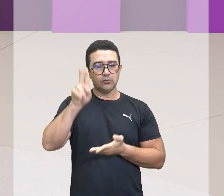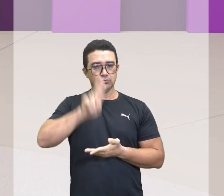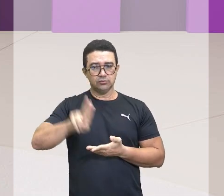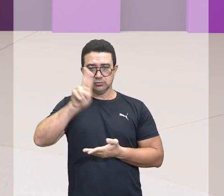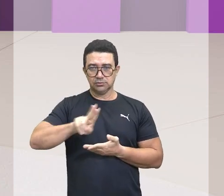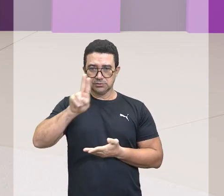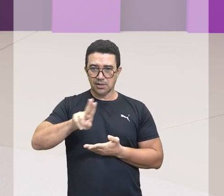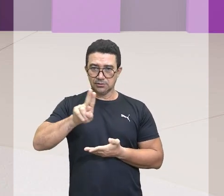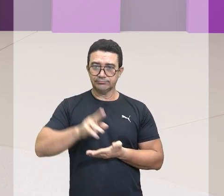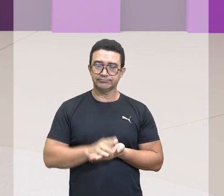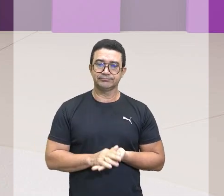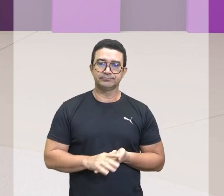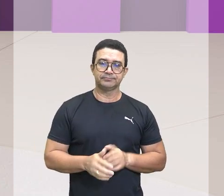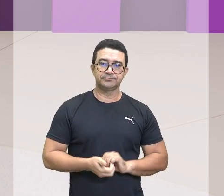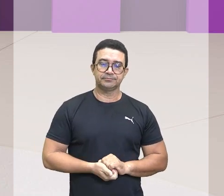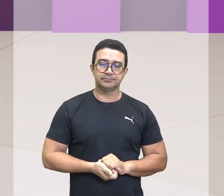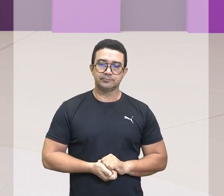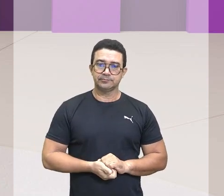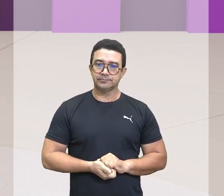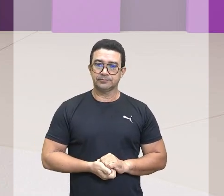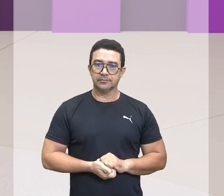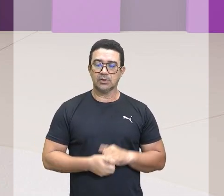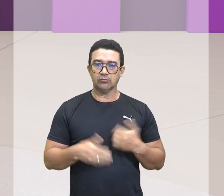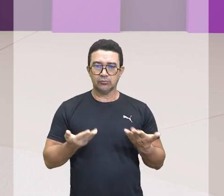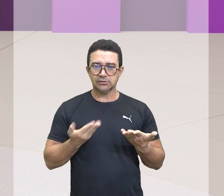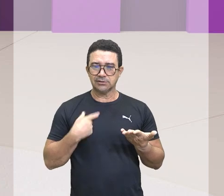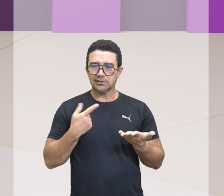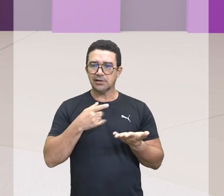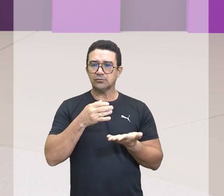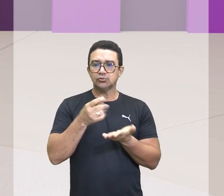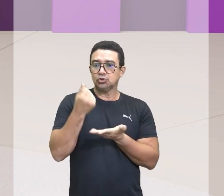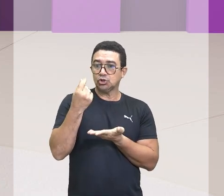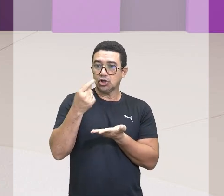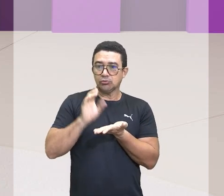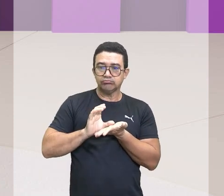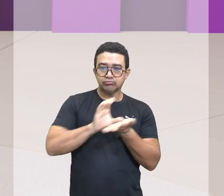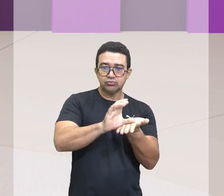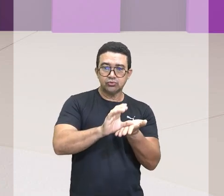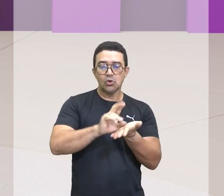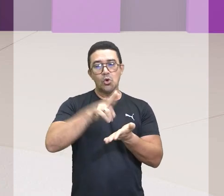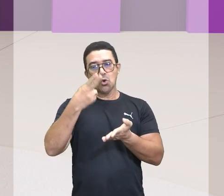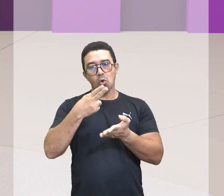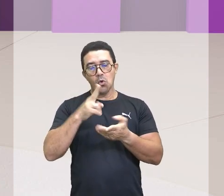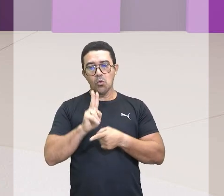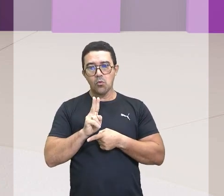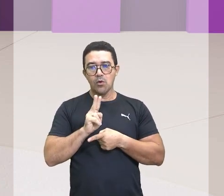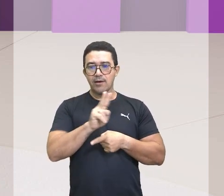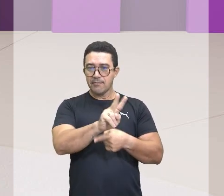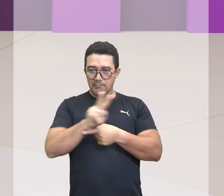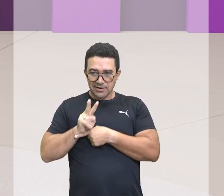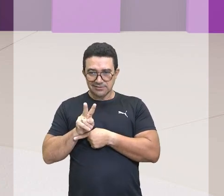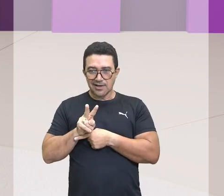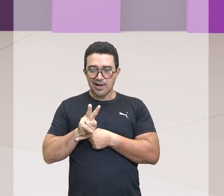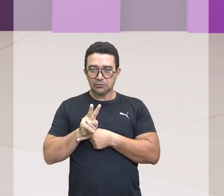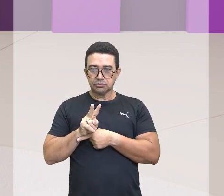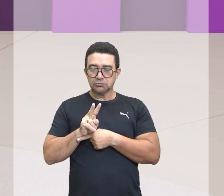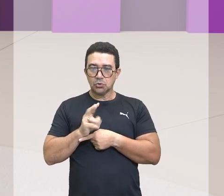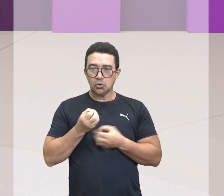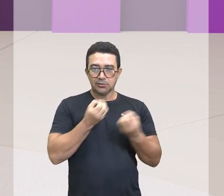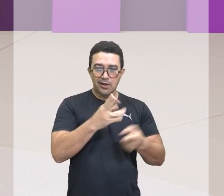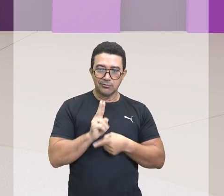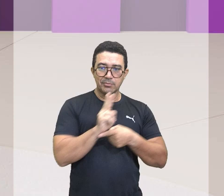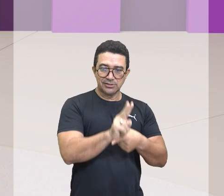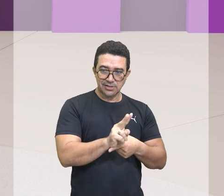uma compensação por aquele valor que você está emprestando ou está pegando emprestado, tá?